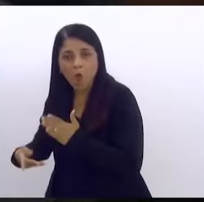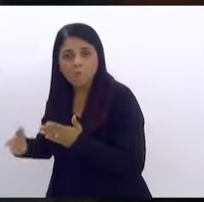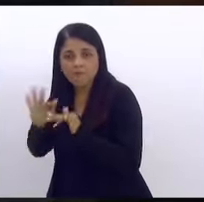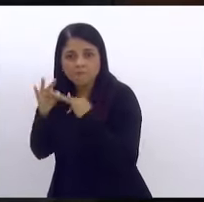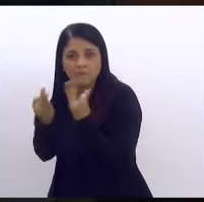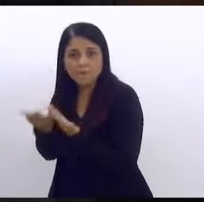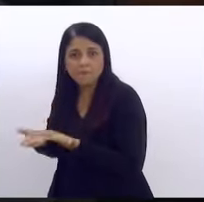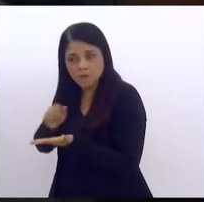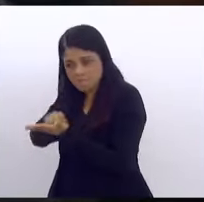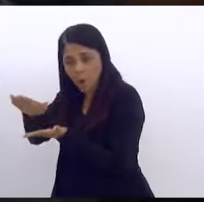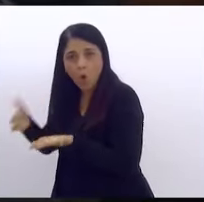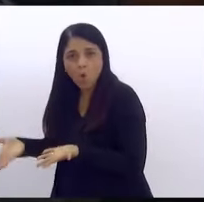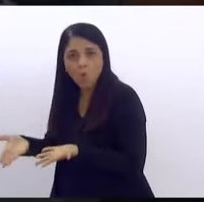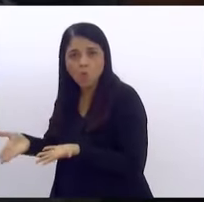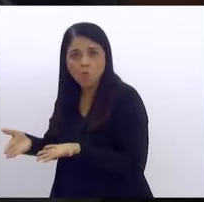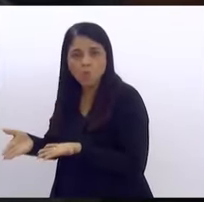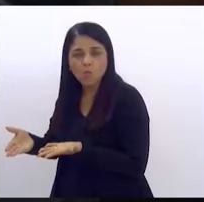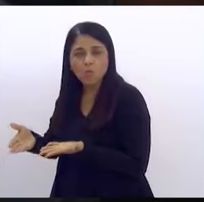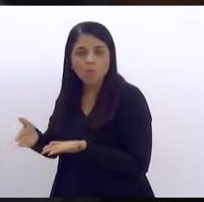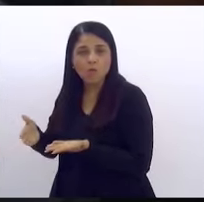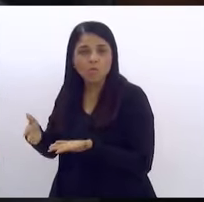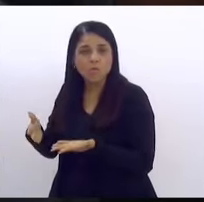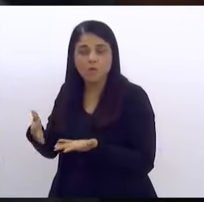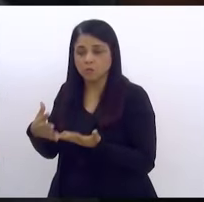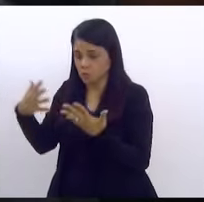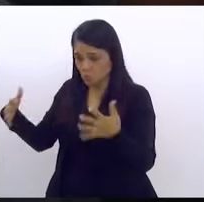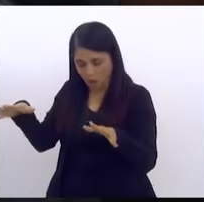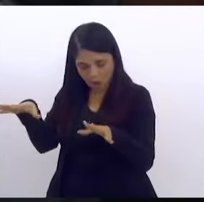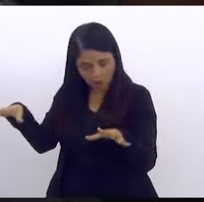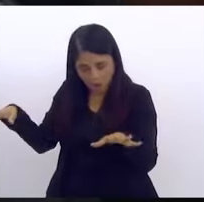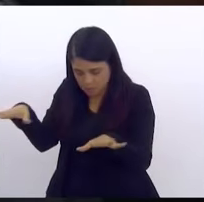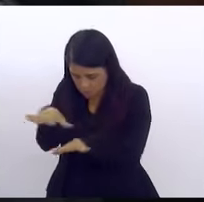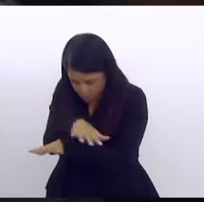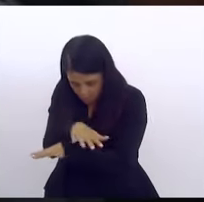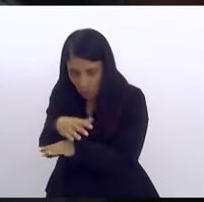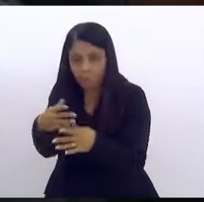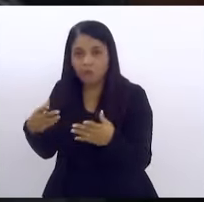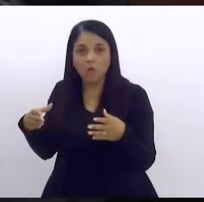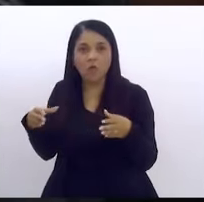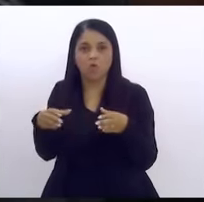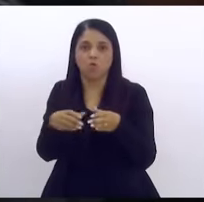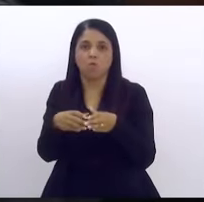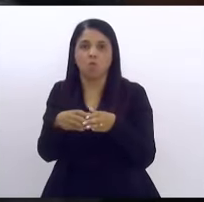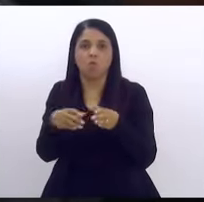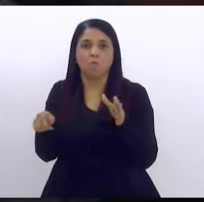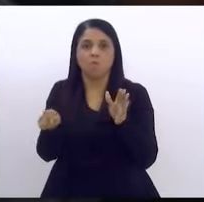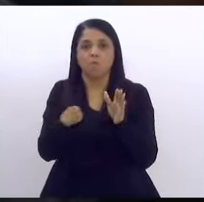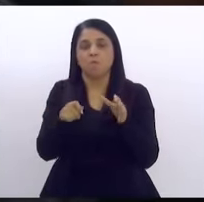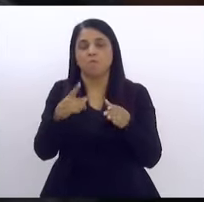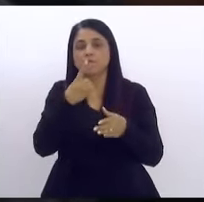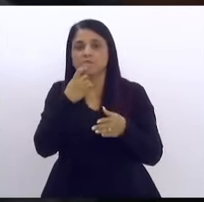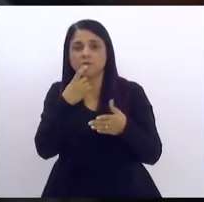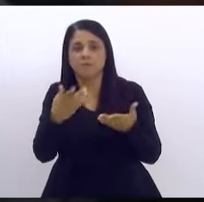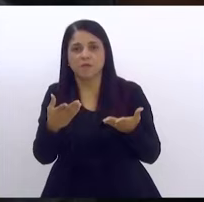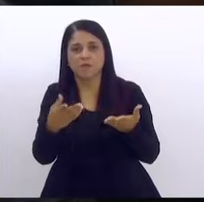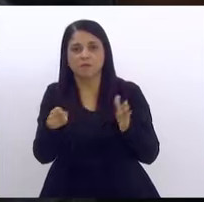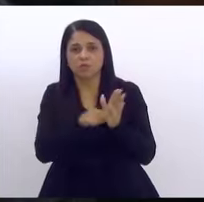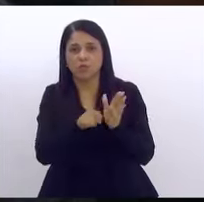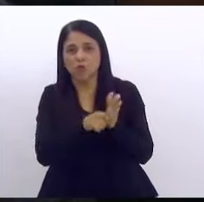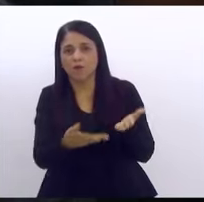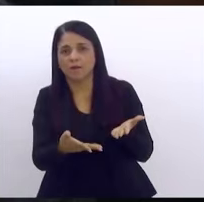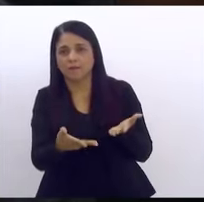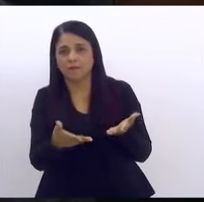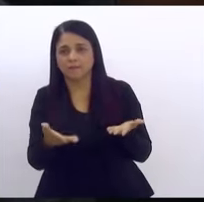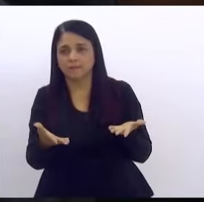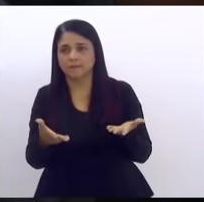ele não se curvou ao tráfico de drogas. Ele não foi lá se curvar ao Comando Vermelho. E o pior, presidente, não pôde